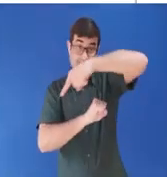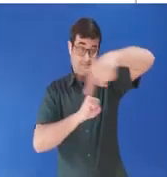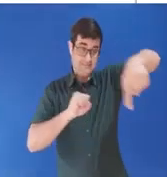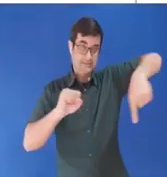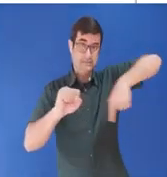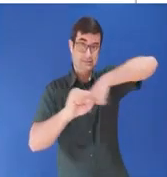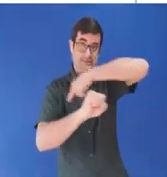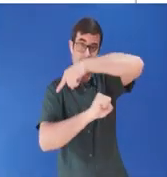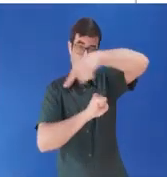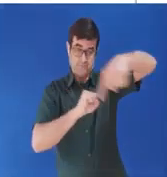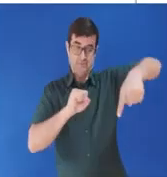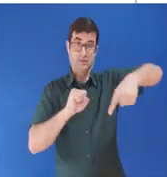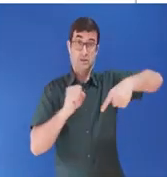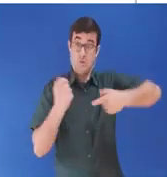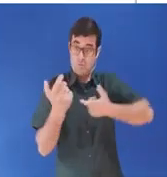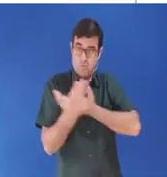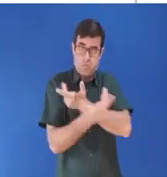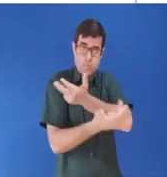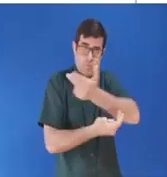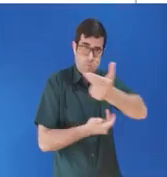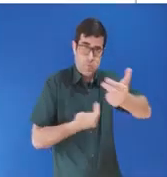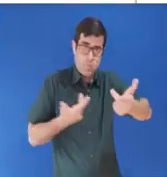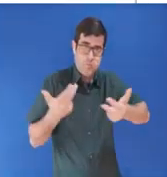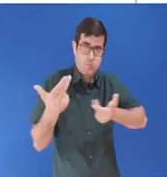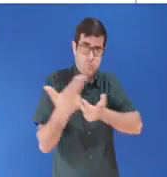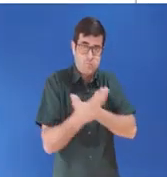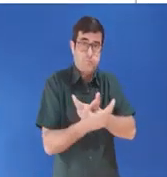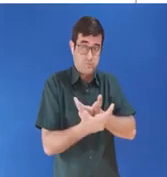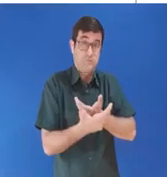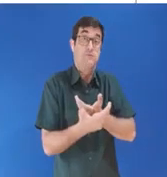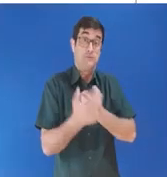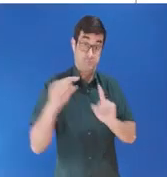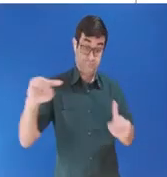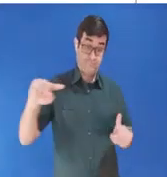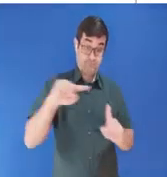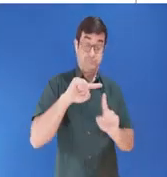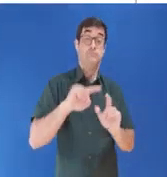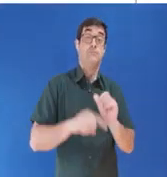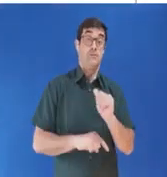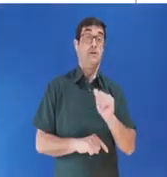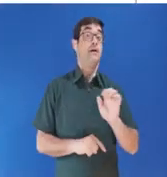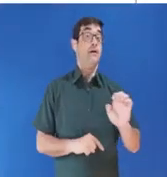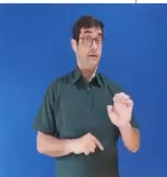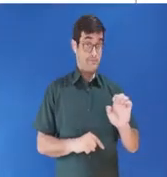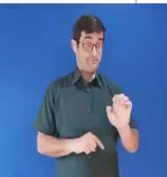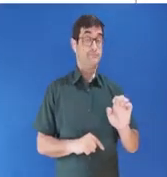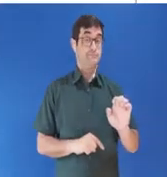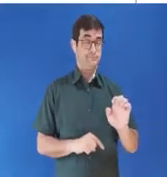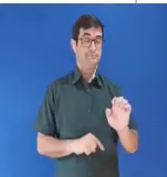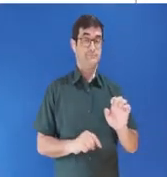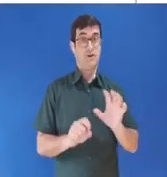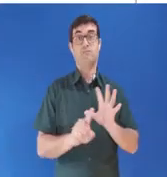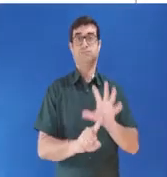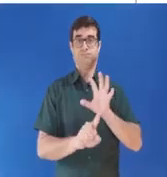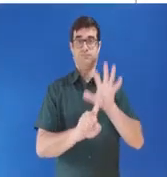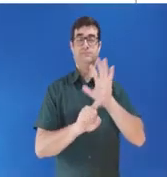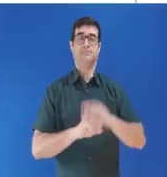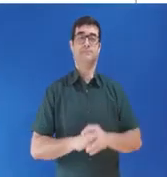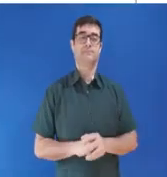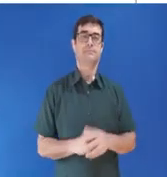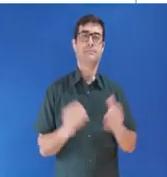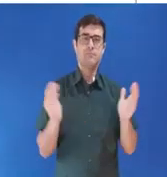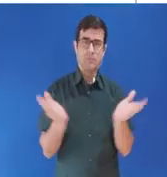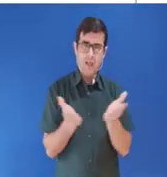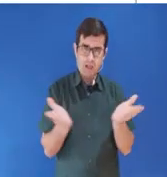fortemente na afinidade eletrônica. Bom, aqui a gente fecha o que a gente tinha para falar de afinidade